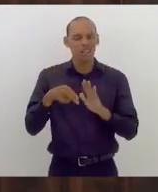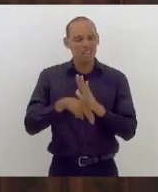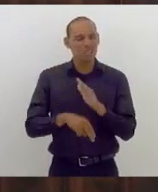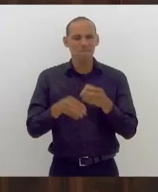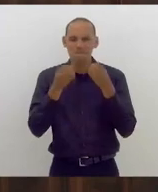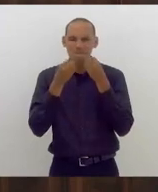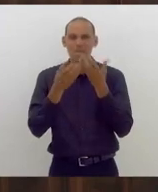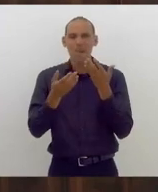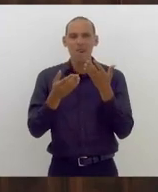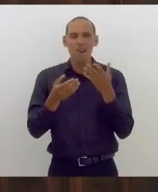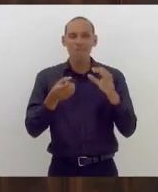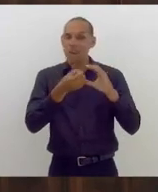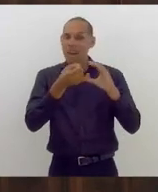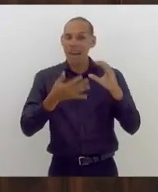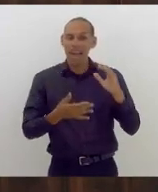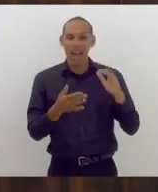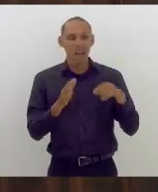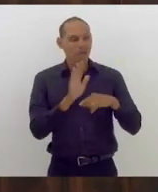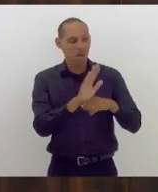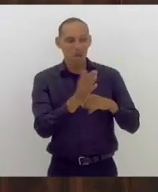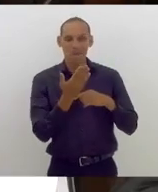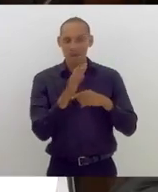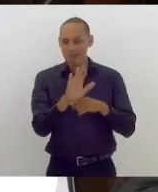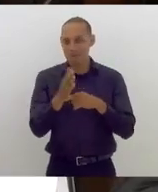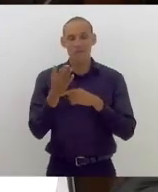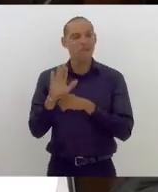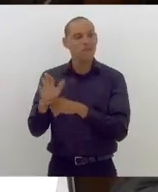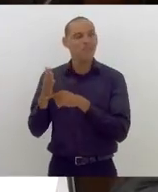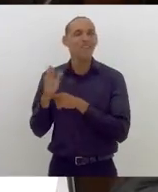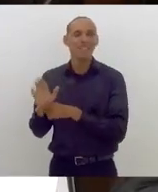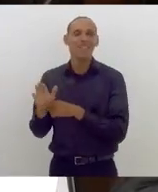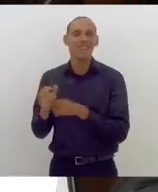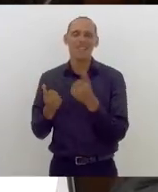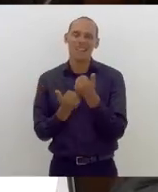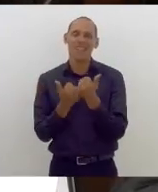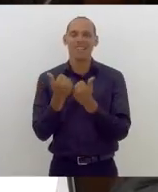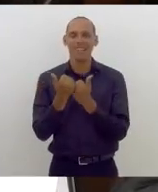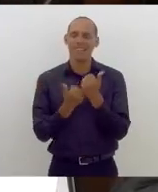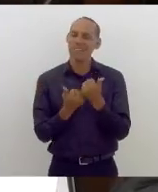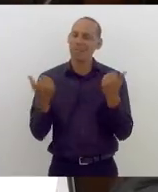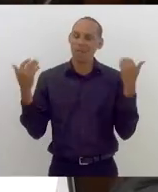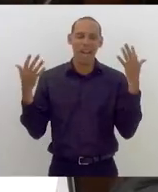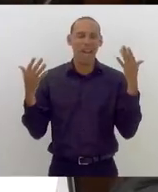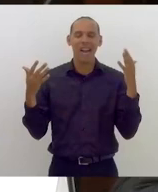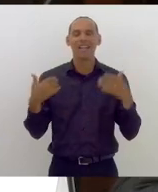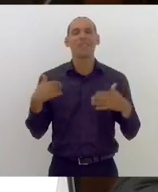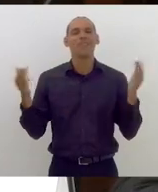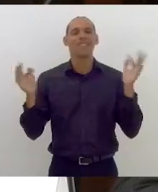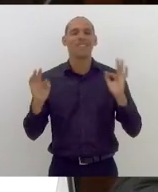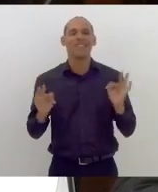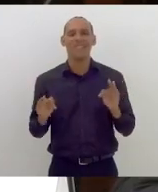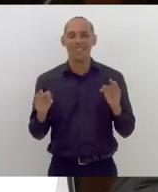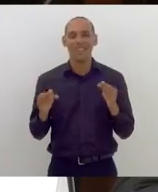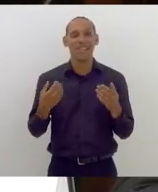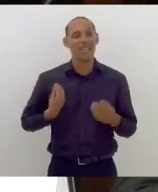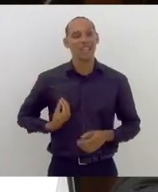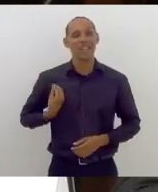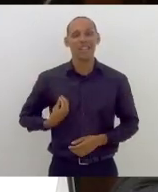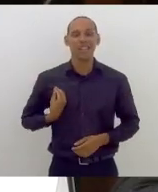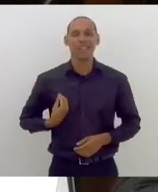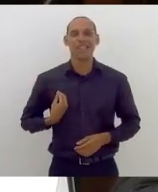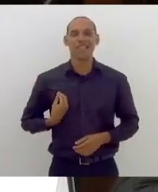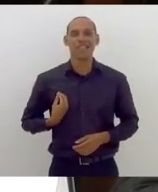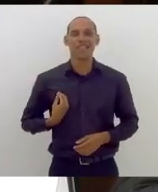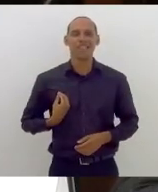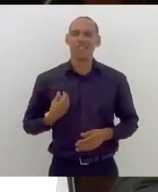características complementares, que eu acho que isso numa família é muito legal. Então, parabéns, cara, eu fico muito feliz de estar aqui hoje. Você sabe que eu, além